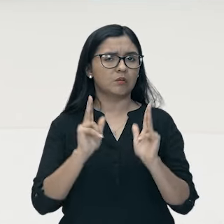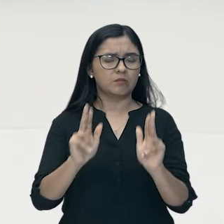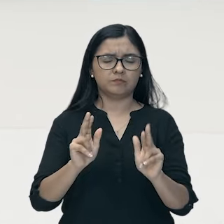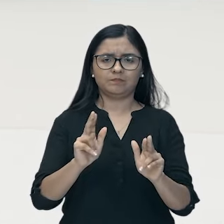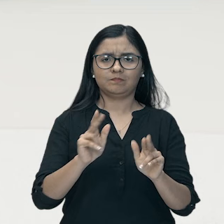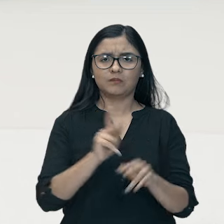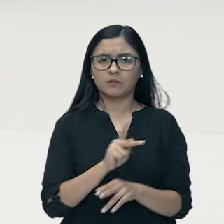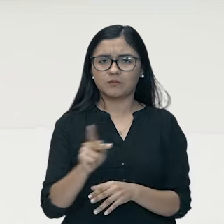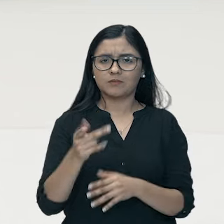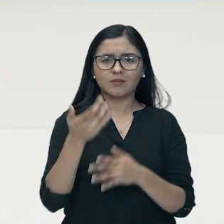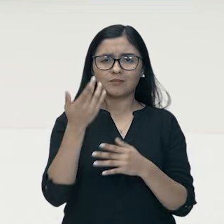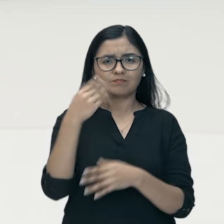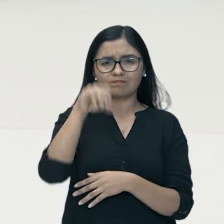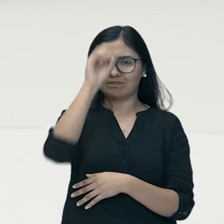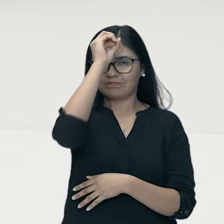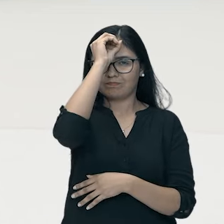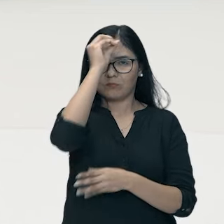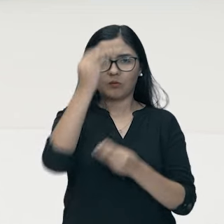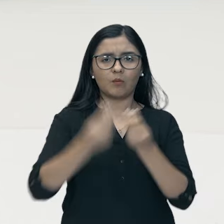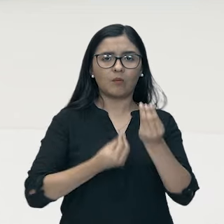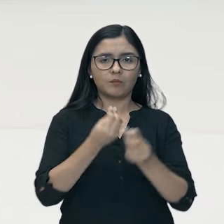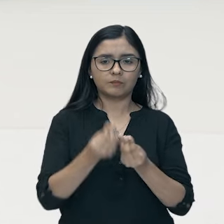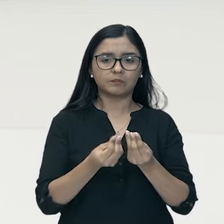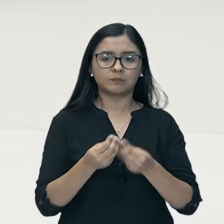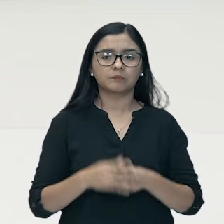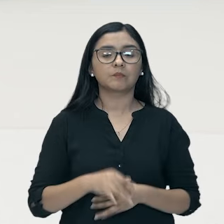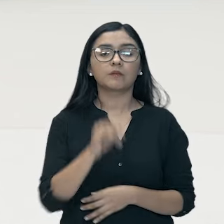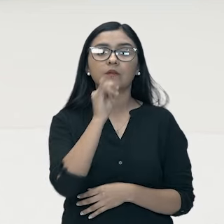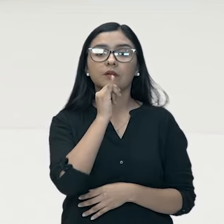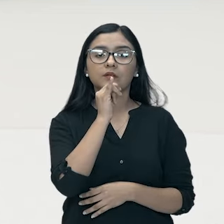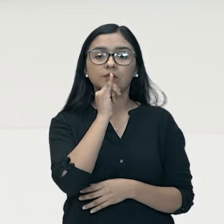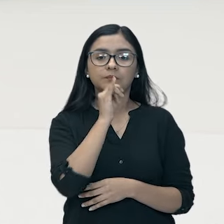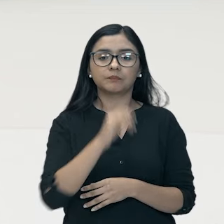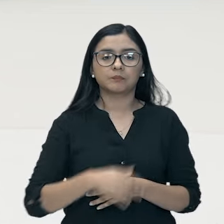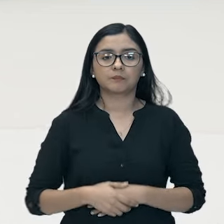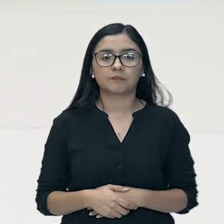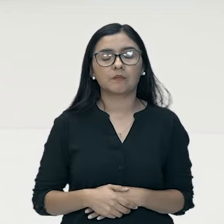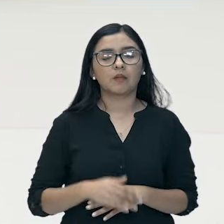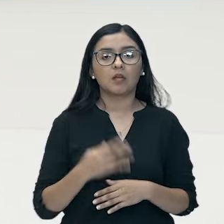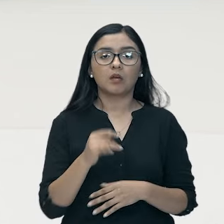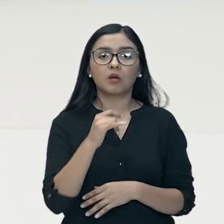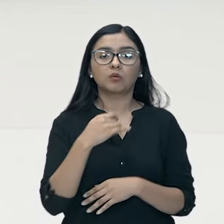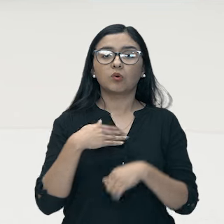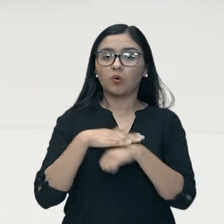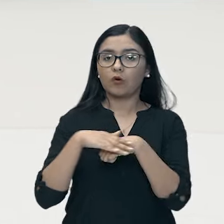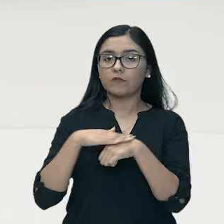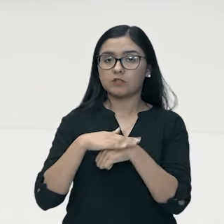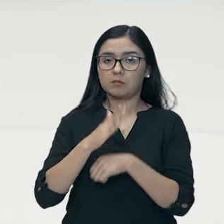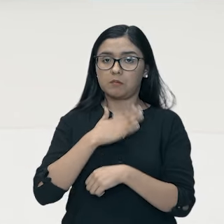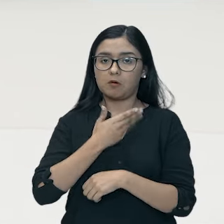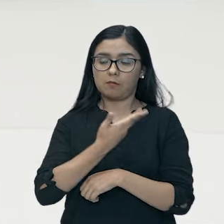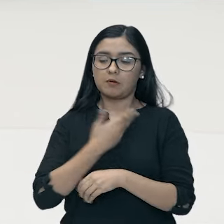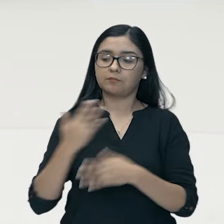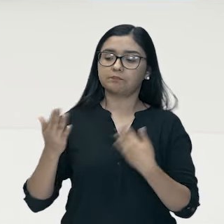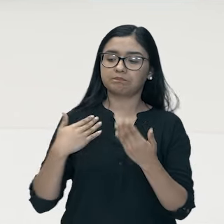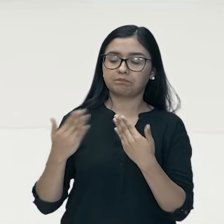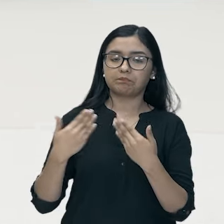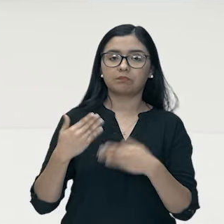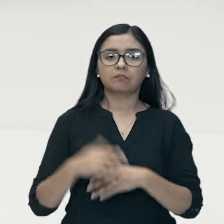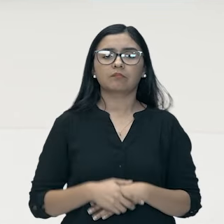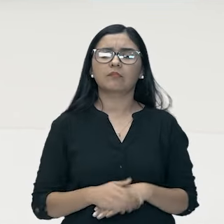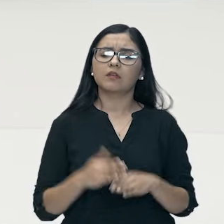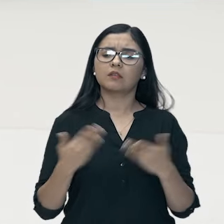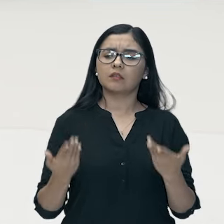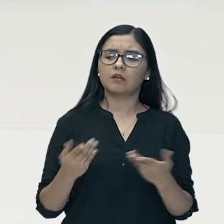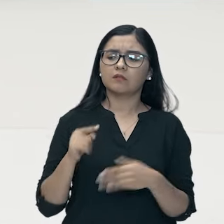absolutamente nada como isso funciona vamos supor que eu esteja por exemplo conversando com os meus amigos e eu fale assim e aí